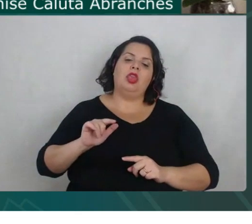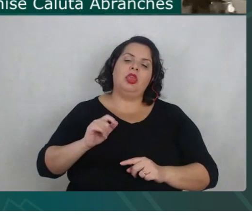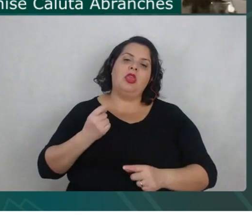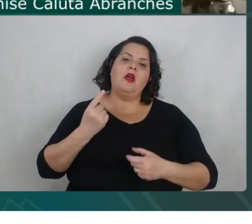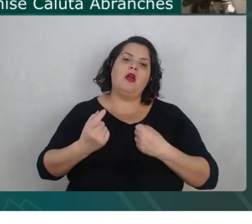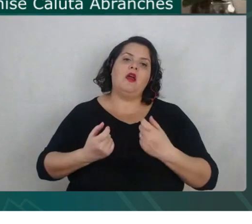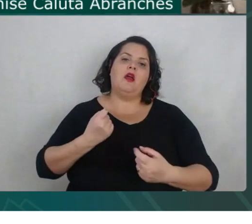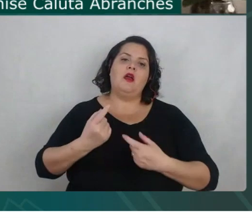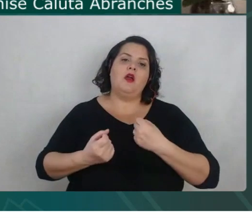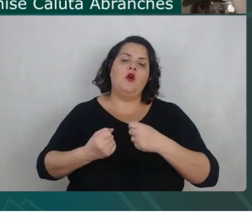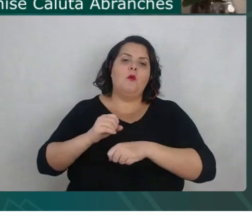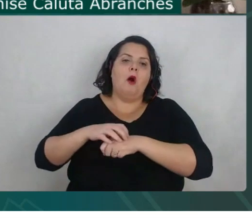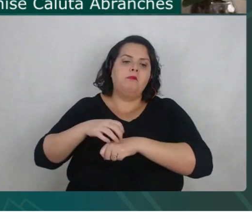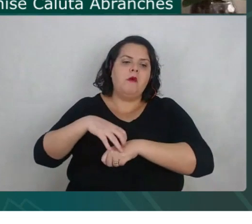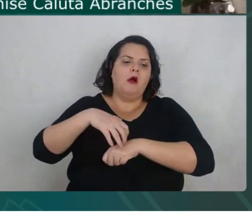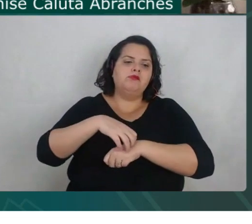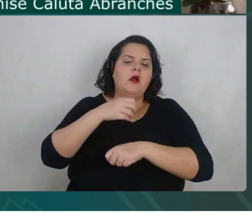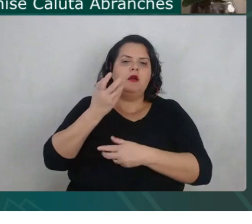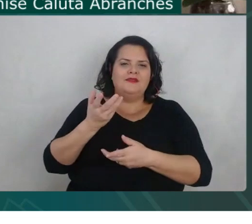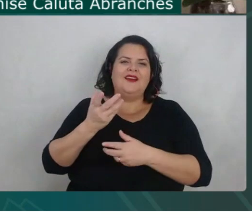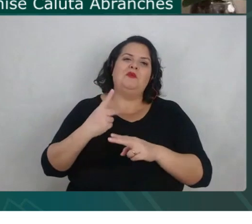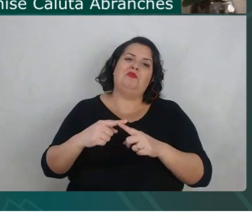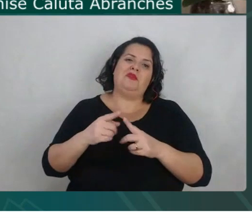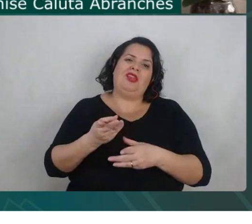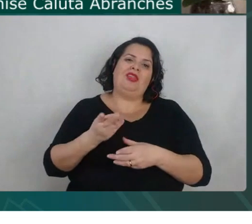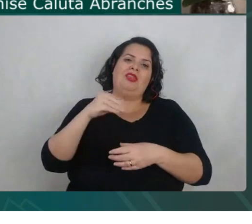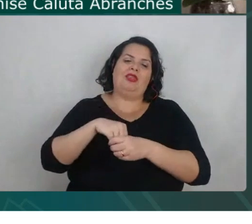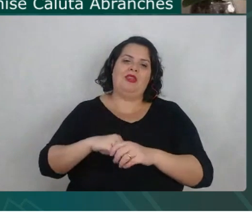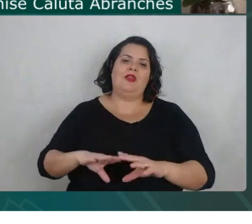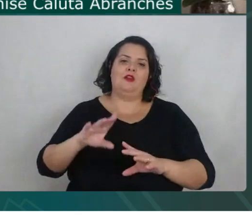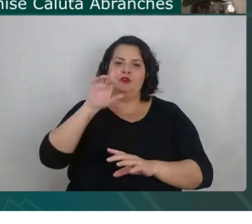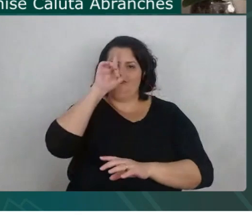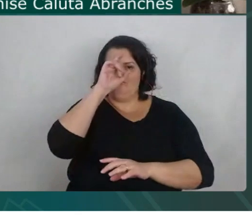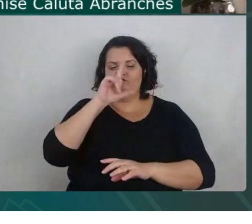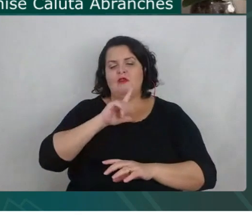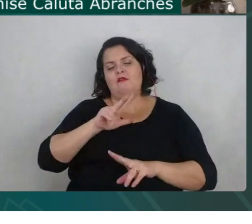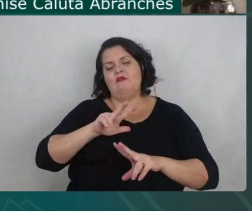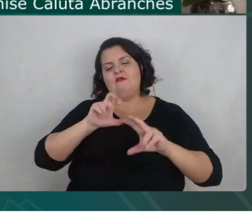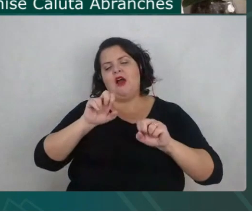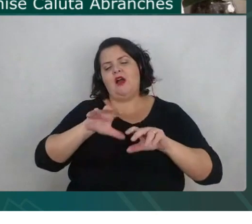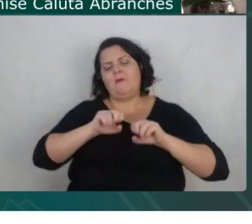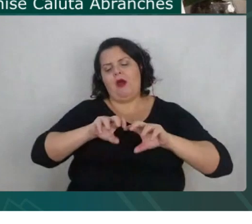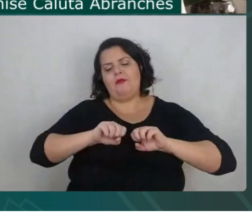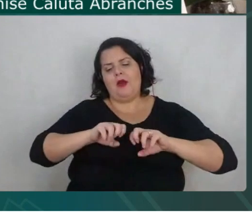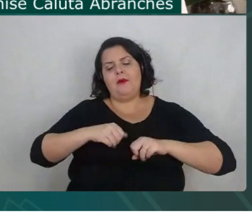uma vez que a gente não elimina esses patógenos, ou seja, a saúde bucal é fundamental.